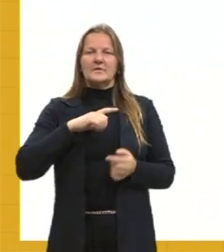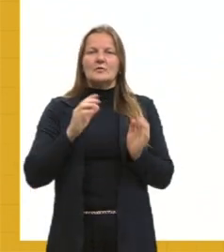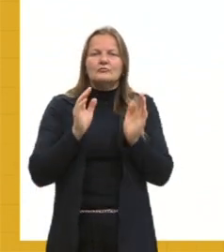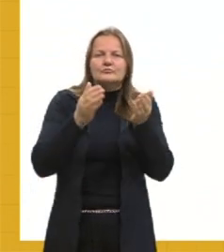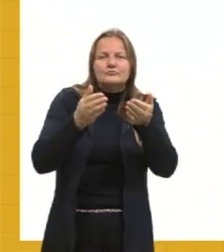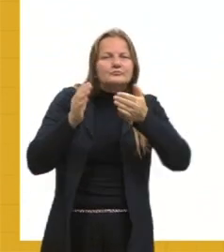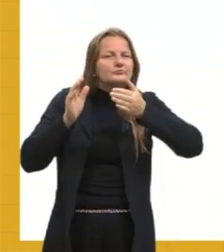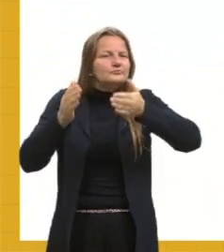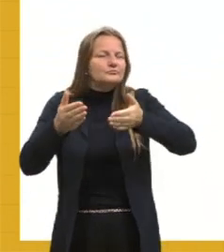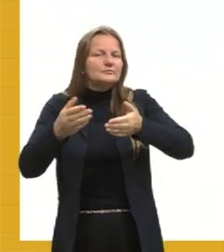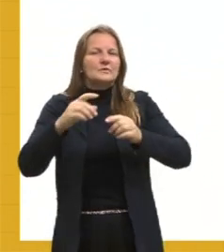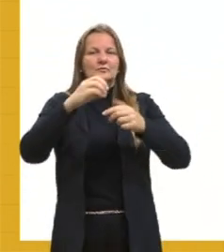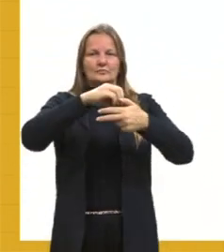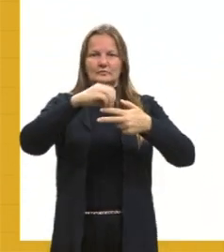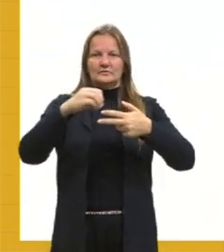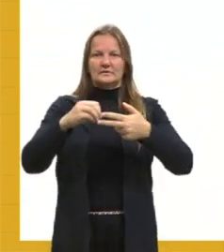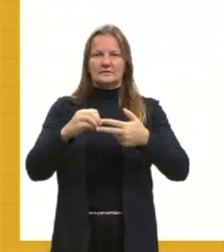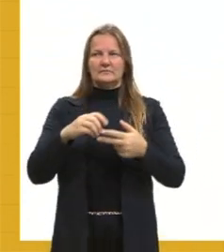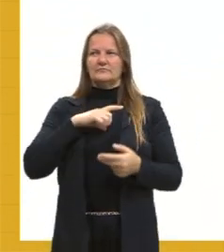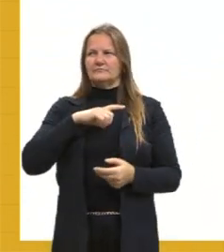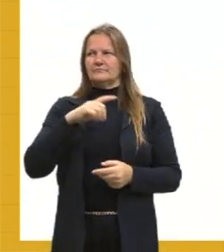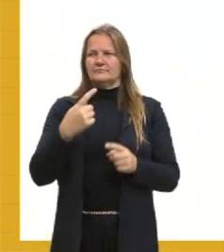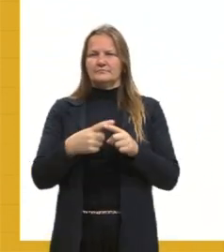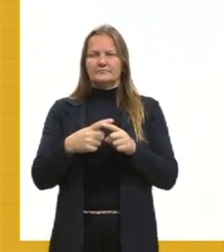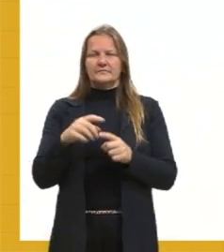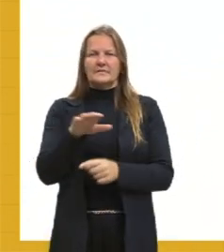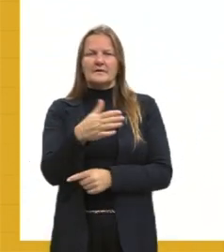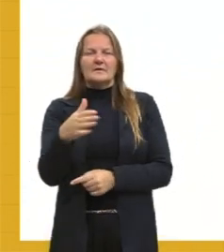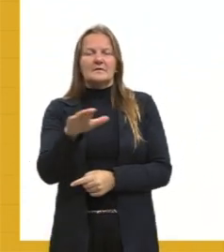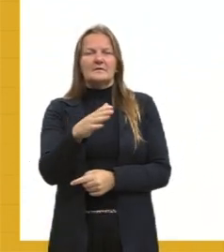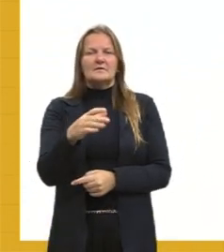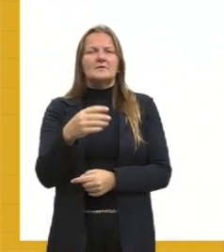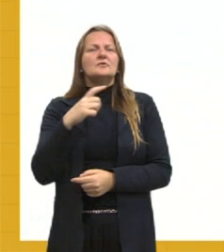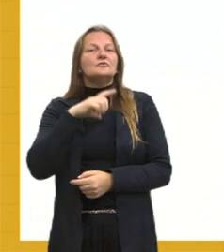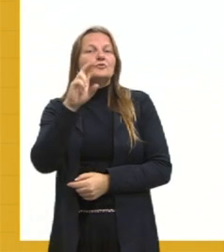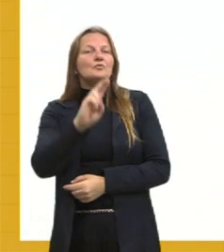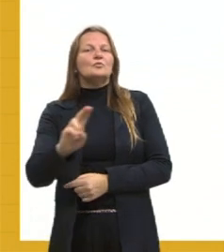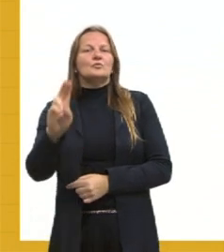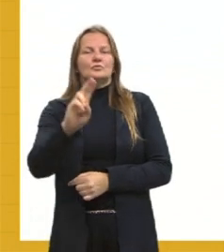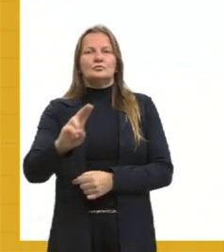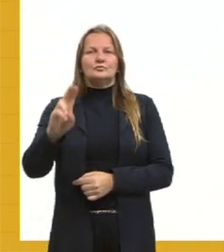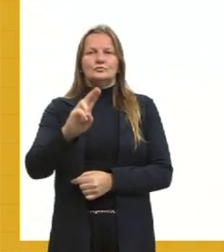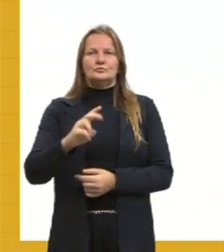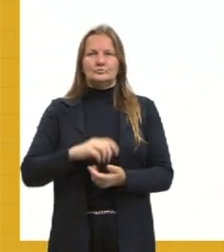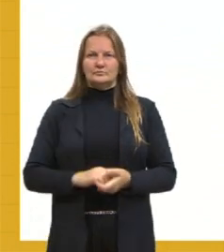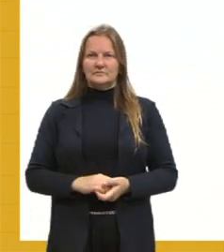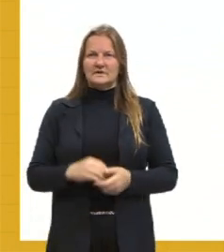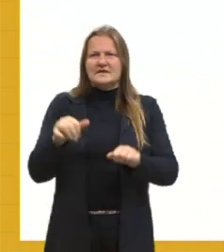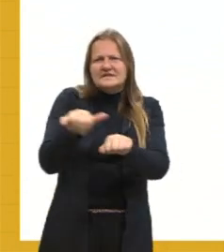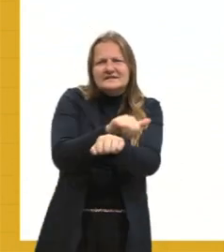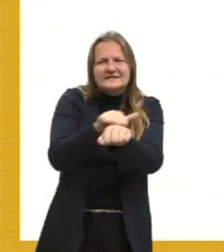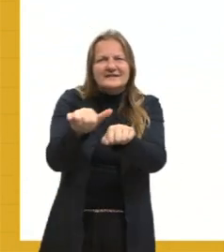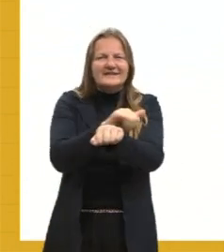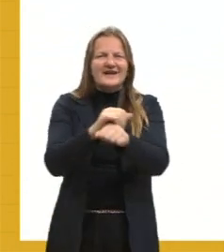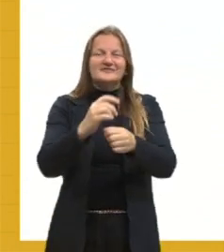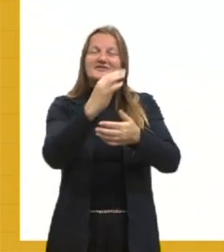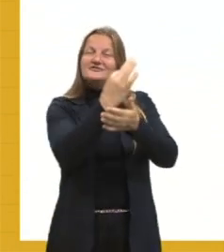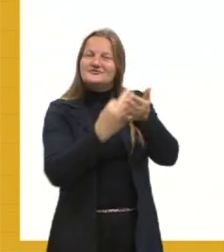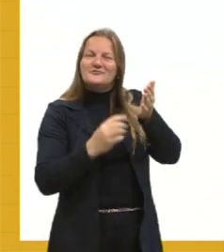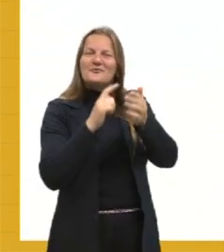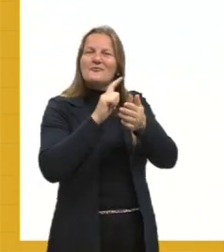importante dentro do Enem uma vez que ele se utiliza desse tipo textual